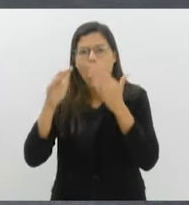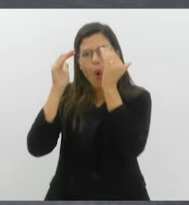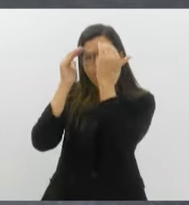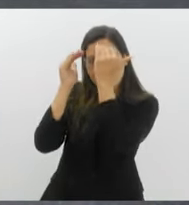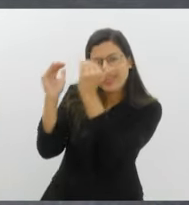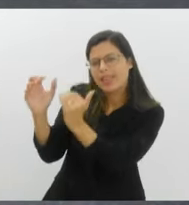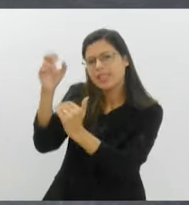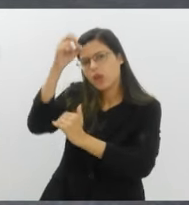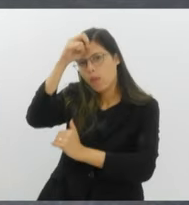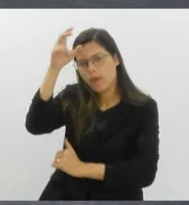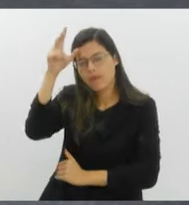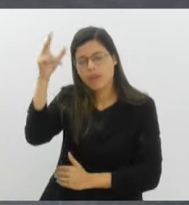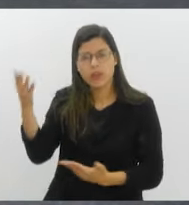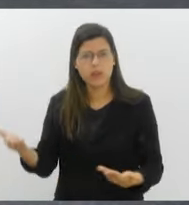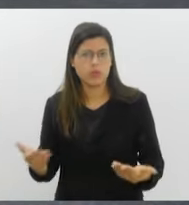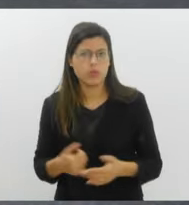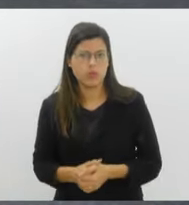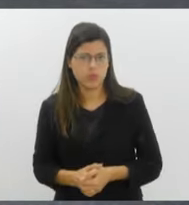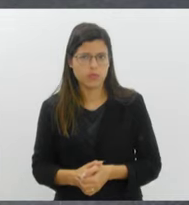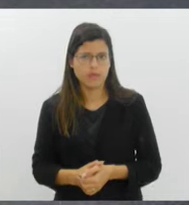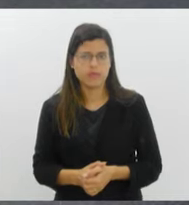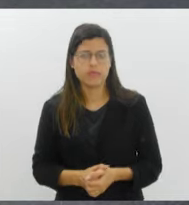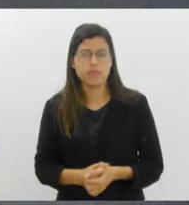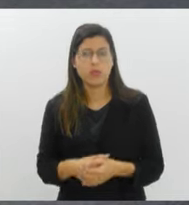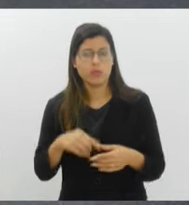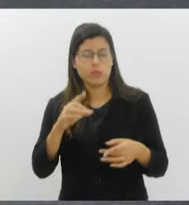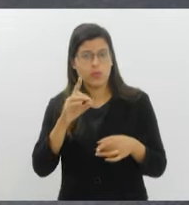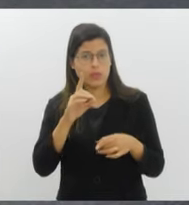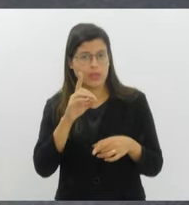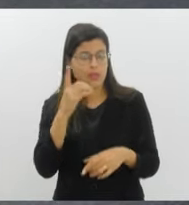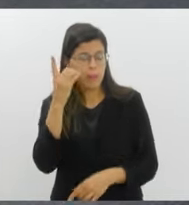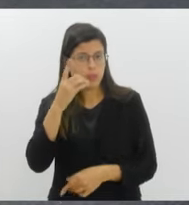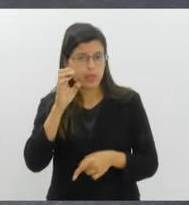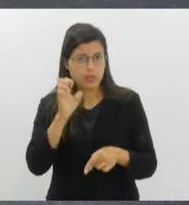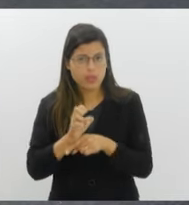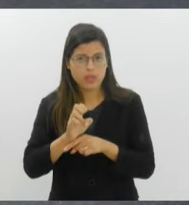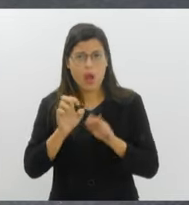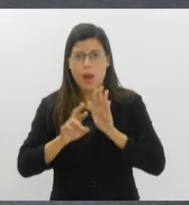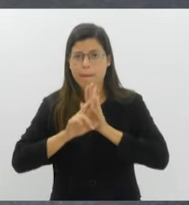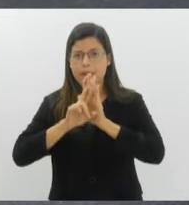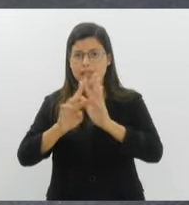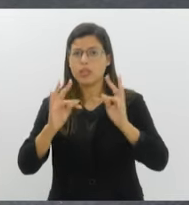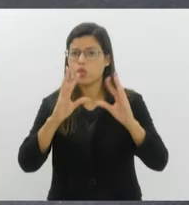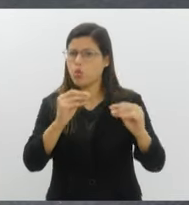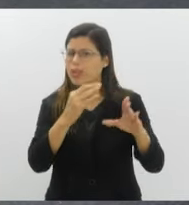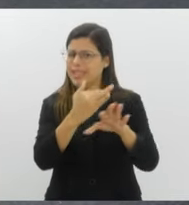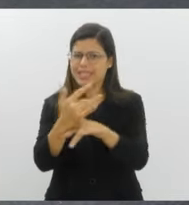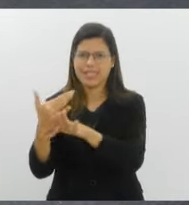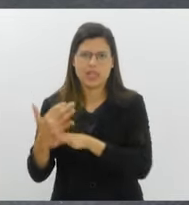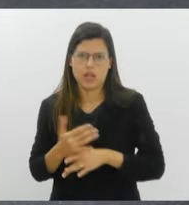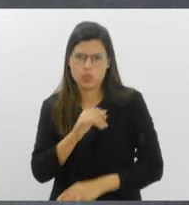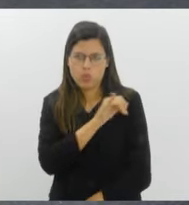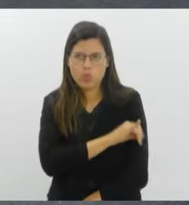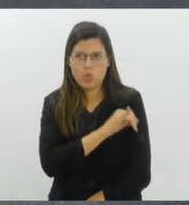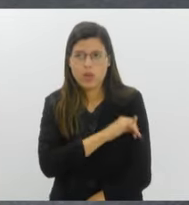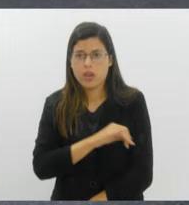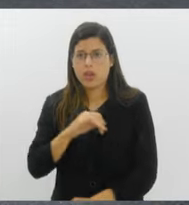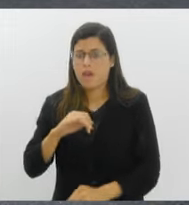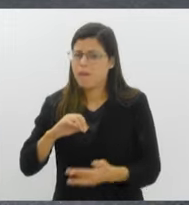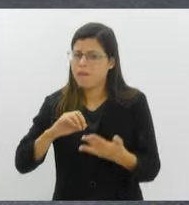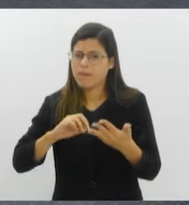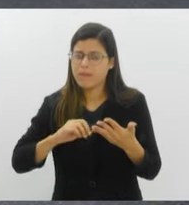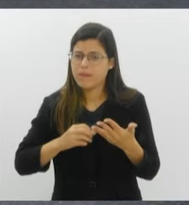dele. Um deputado estadual representa todo o estado do Rio de Janeiro e todas as cidades desse estado. Tanto problema para a gente